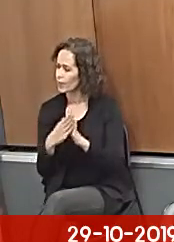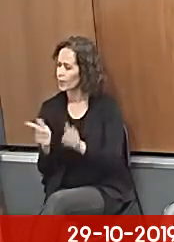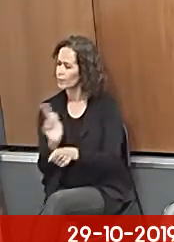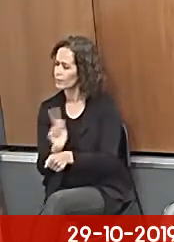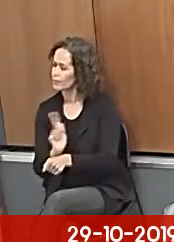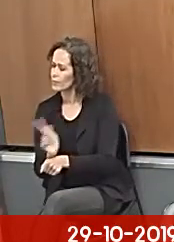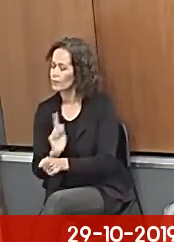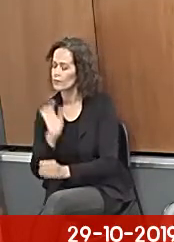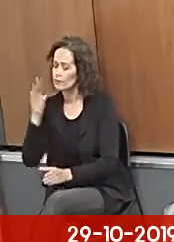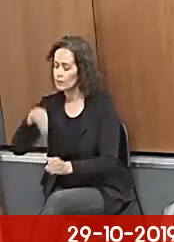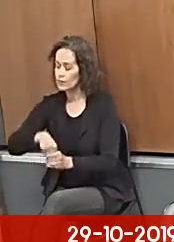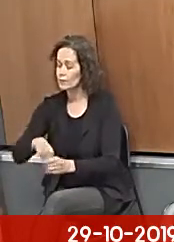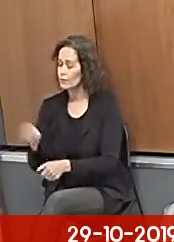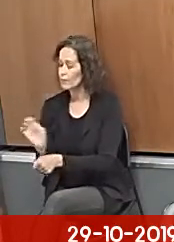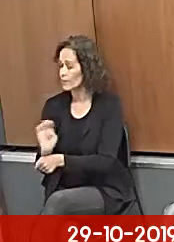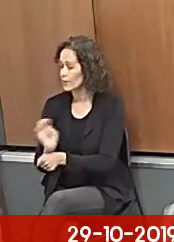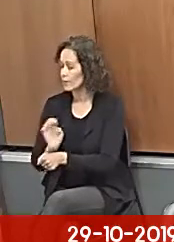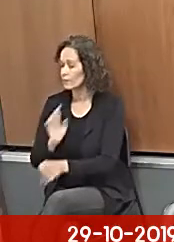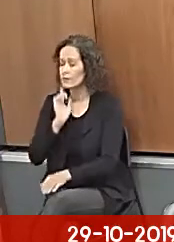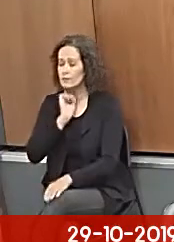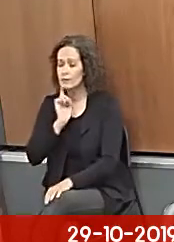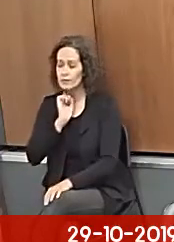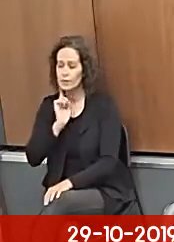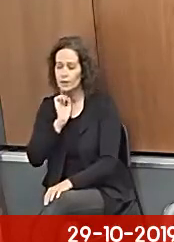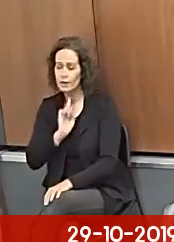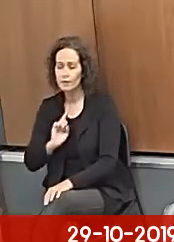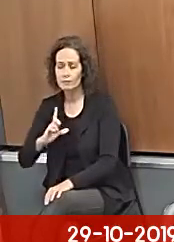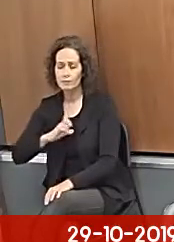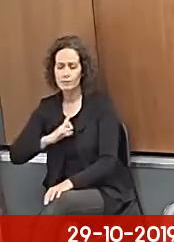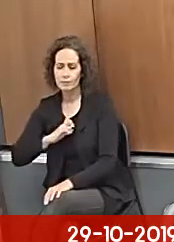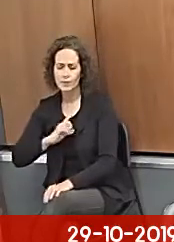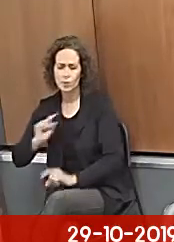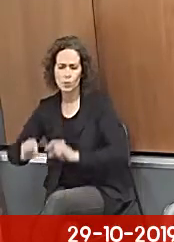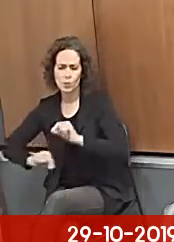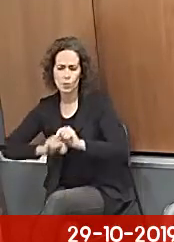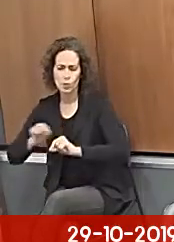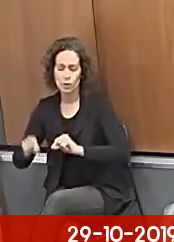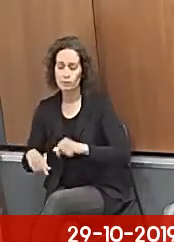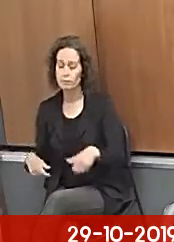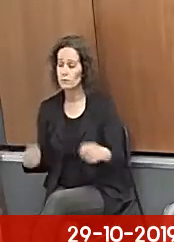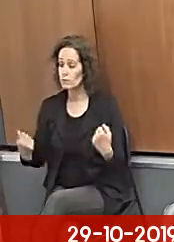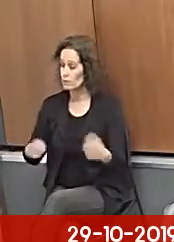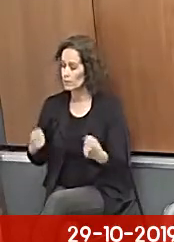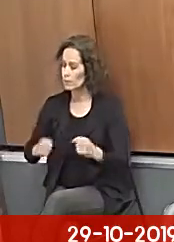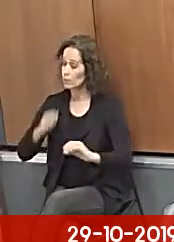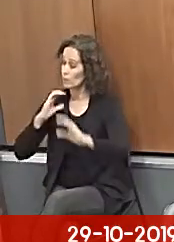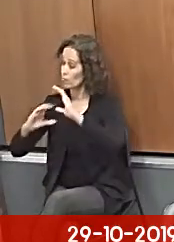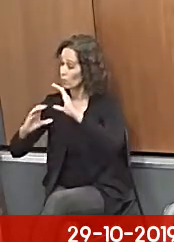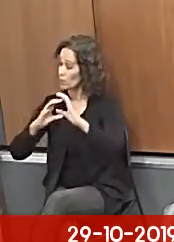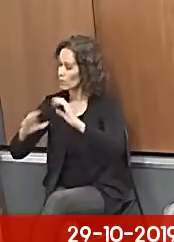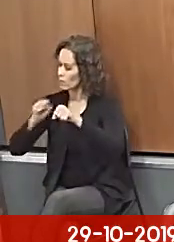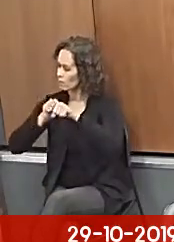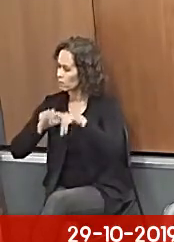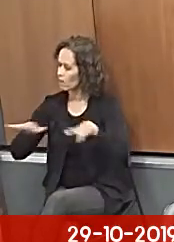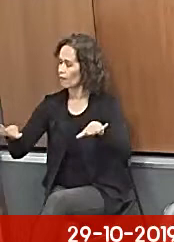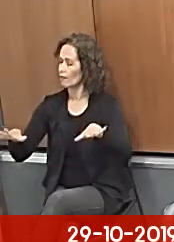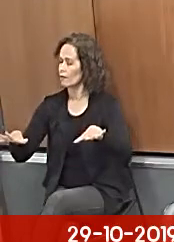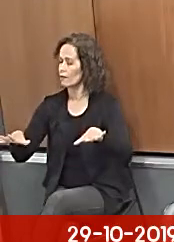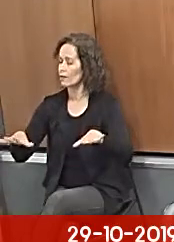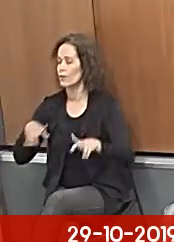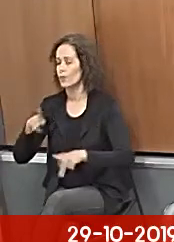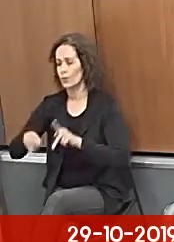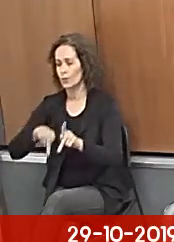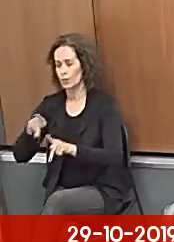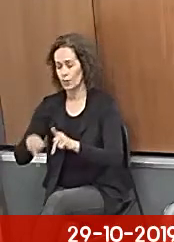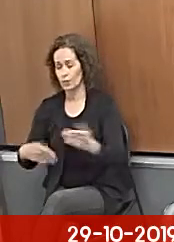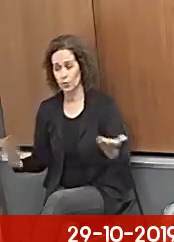Estado de Minas Gerais, uma prerrogativa, ele precisa ter um canal de comunicação com a comunidade. Então, hoje nós